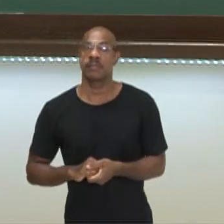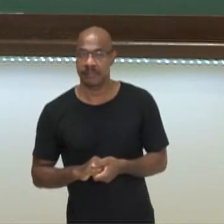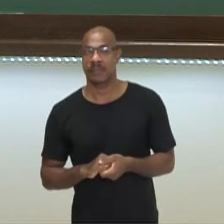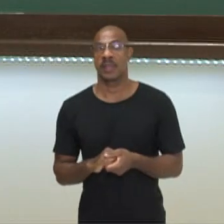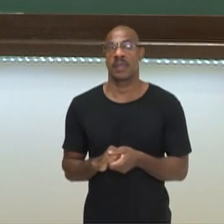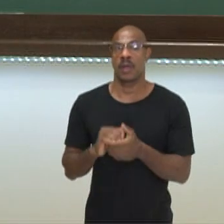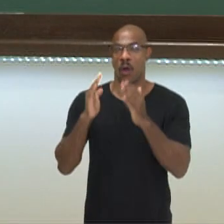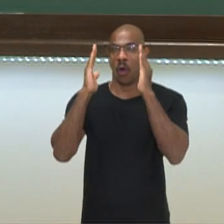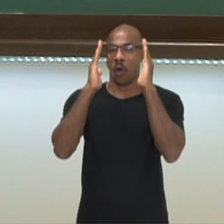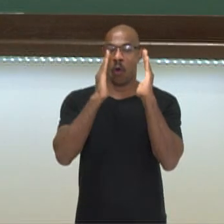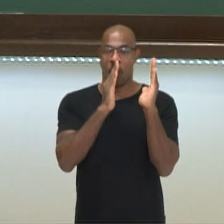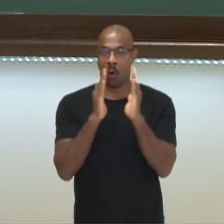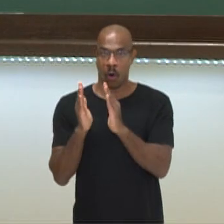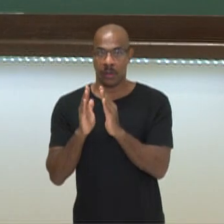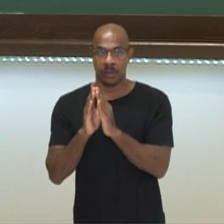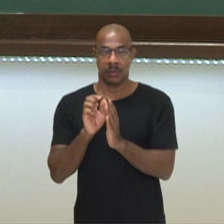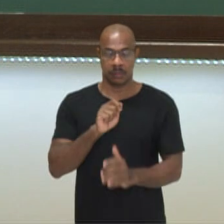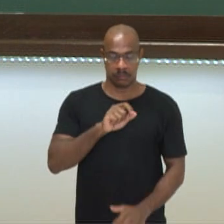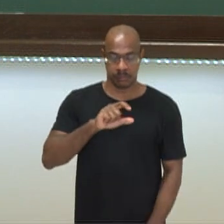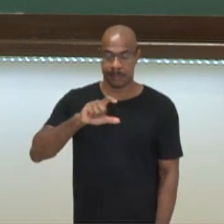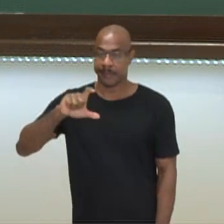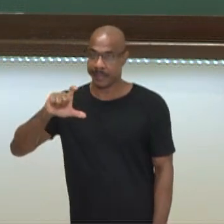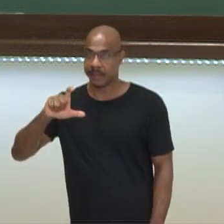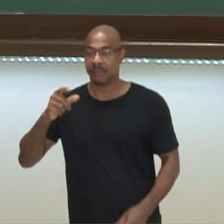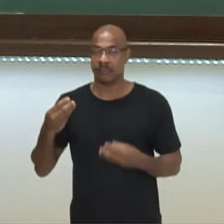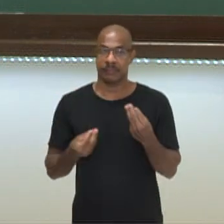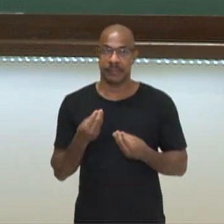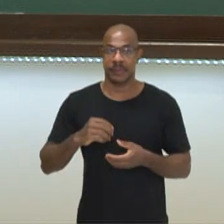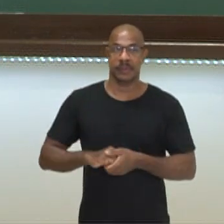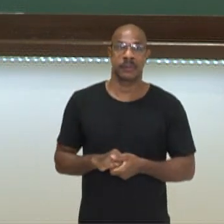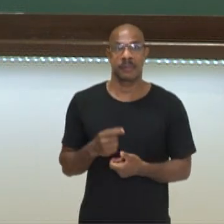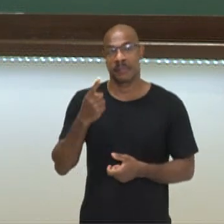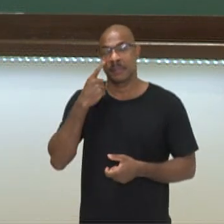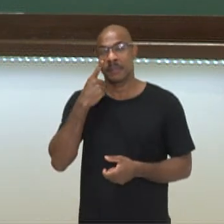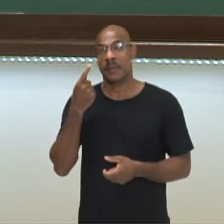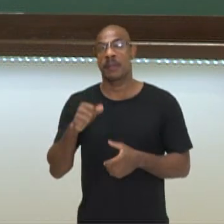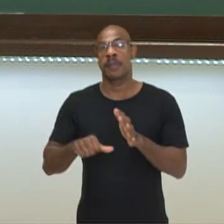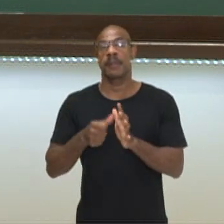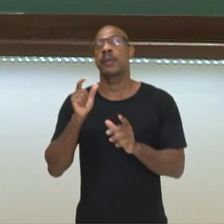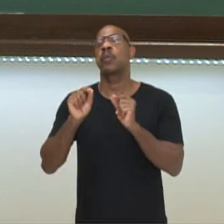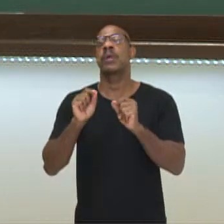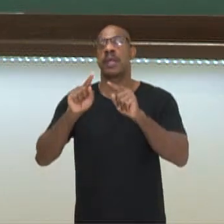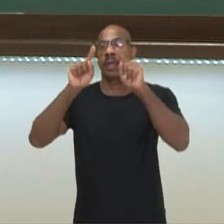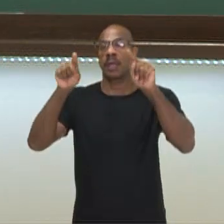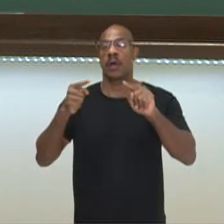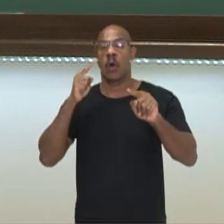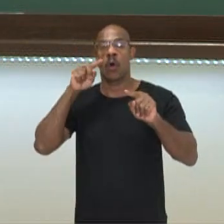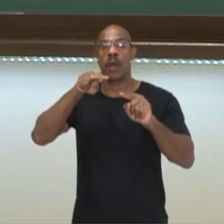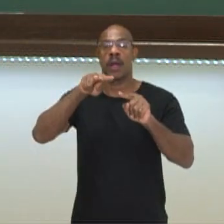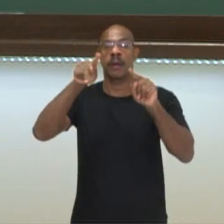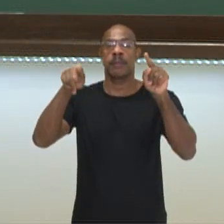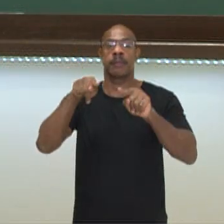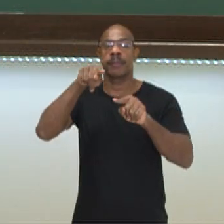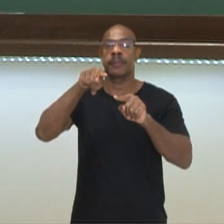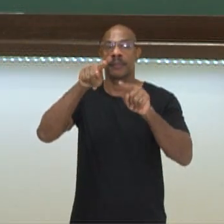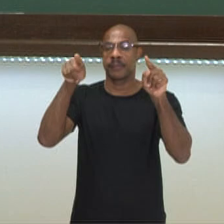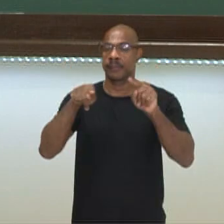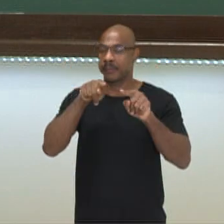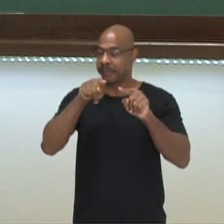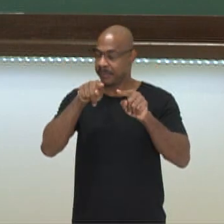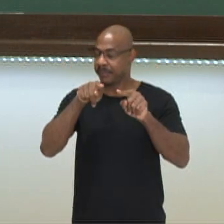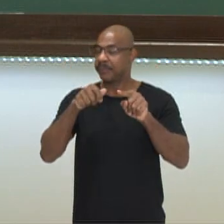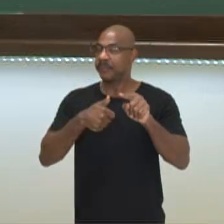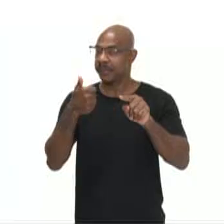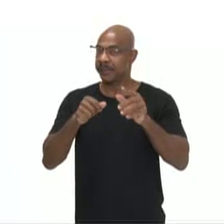Lembrando que eu vou resolver na ordem, mas primeiro eu tenho que olhar o que está dentro dos parênteses. Façam que a gente já volta